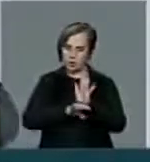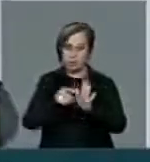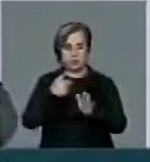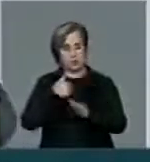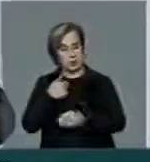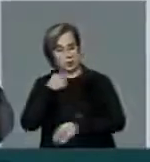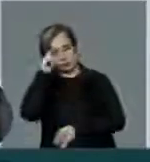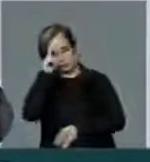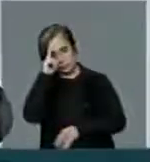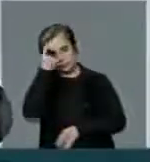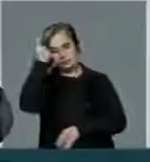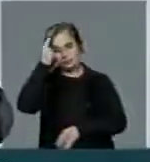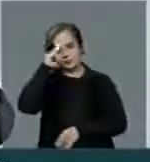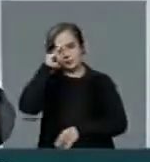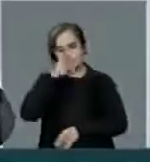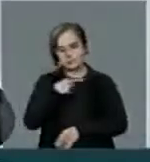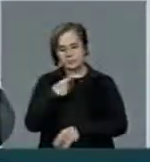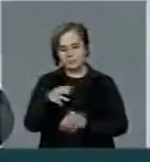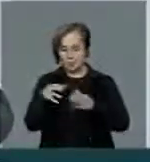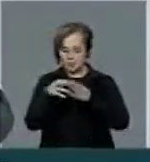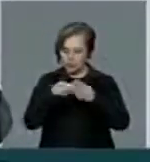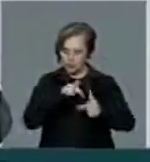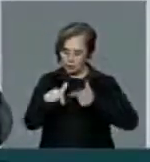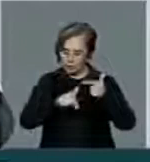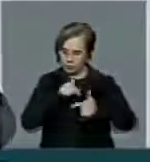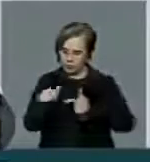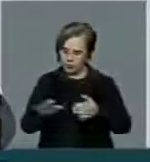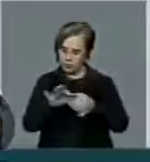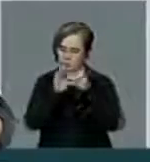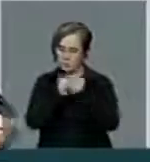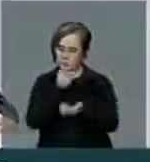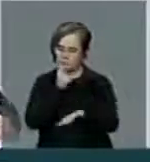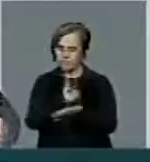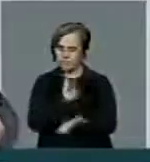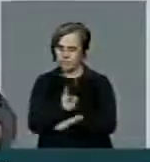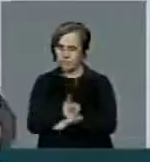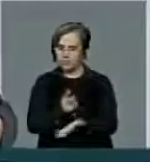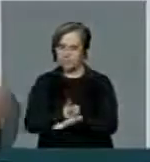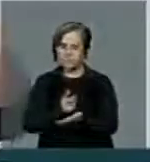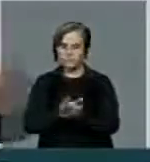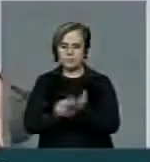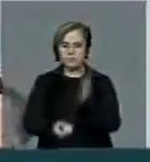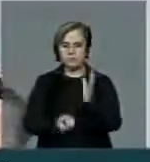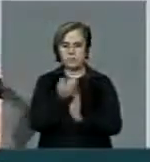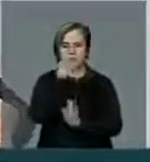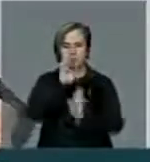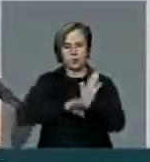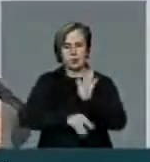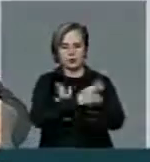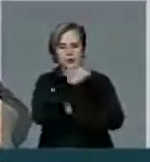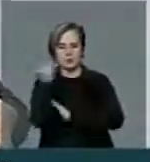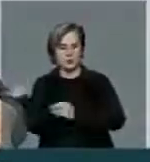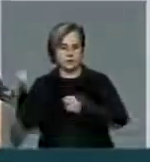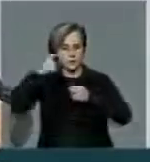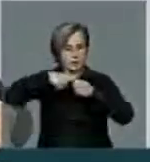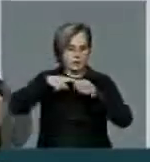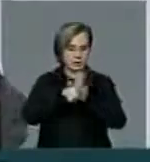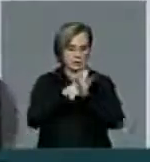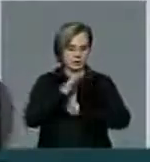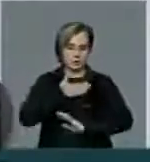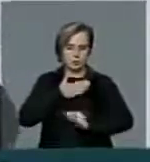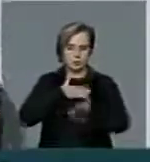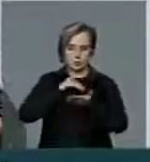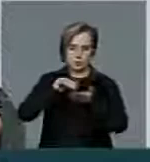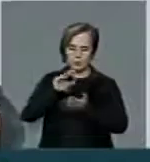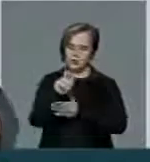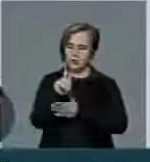instituí um grupo de trabalho em caráter permanente de implementação do Código Florestal diretamente ligado ao meu gabinete, que todas